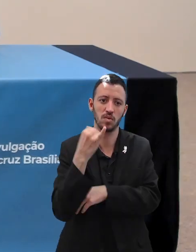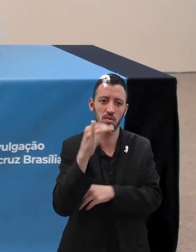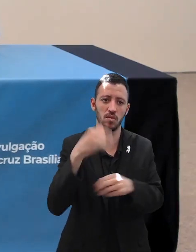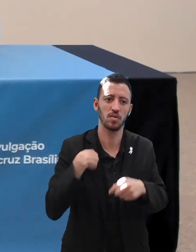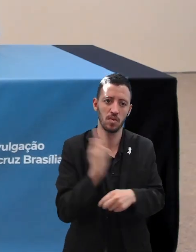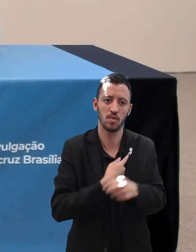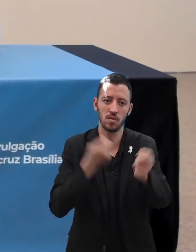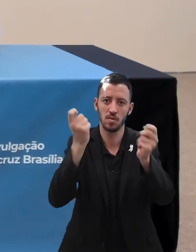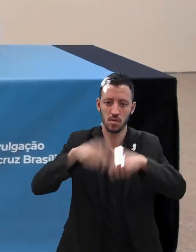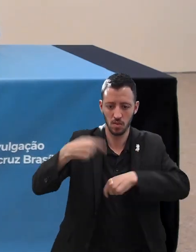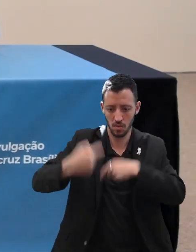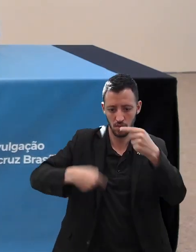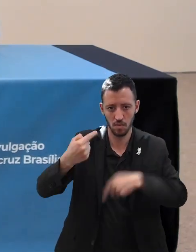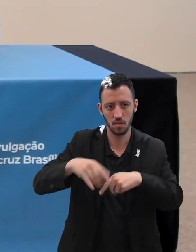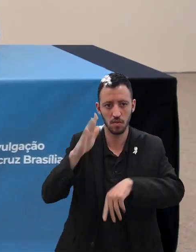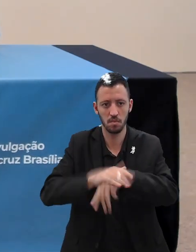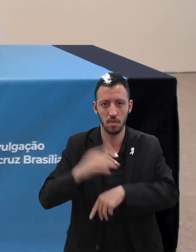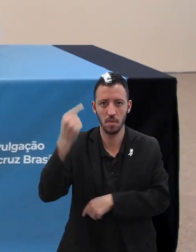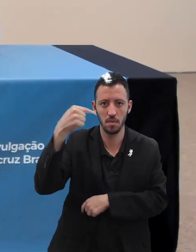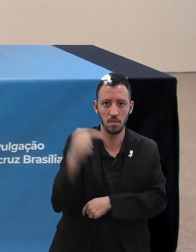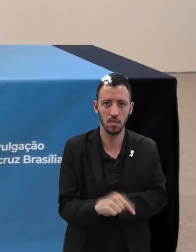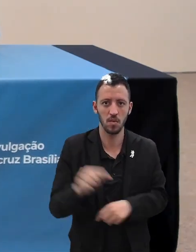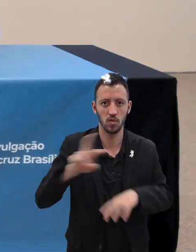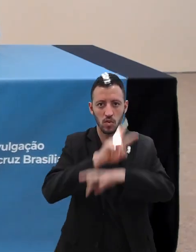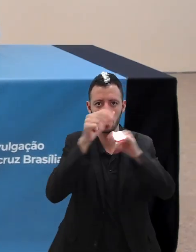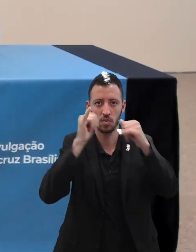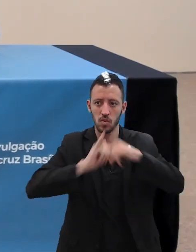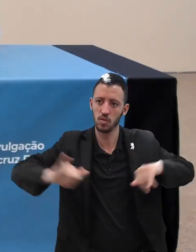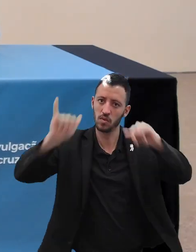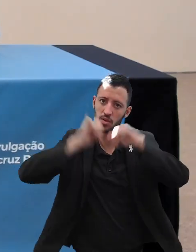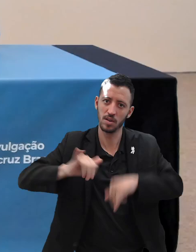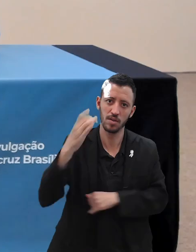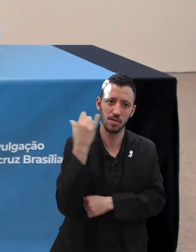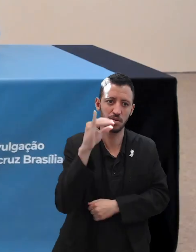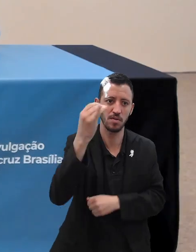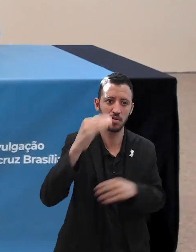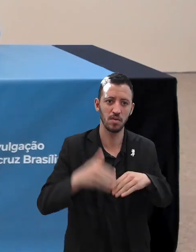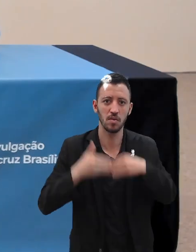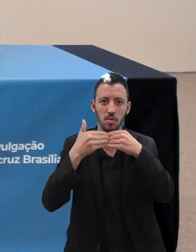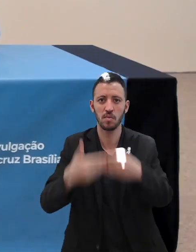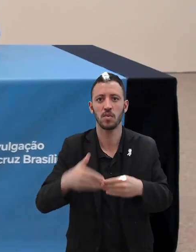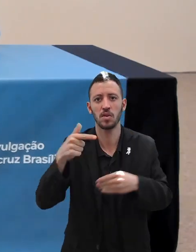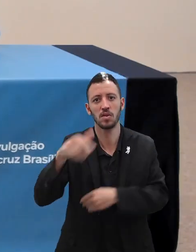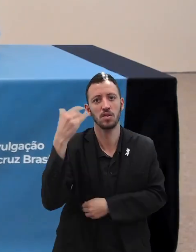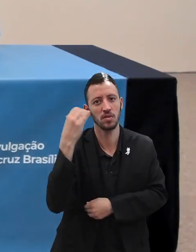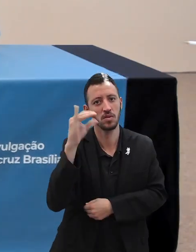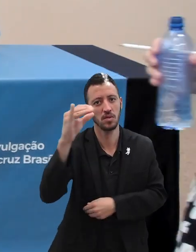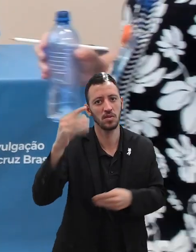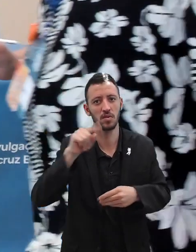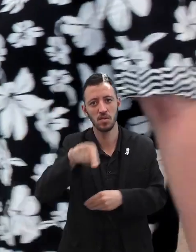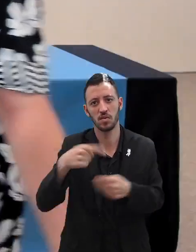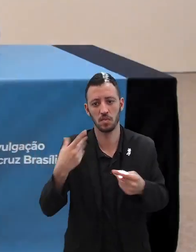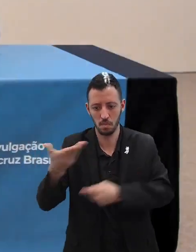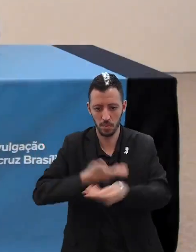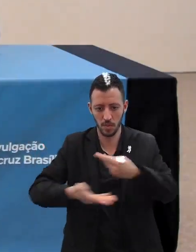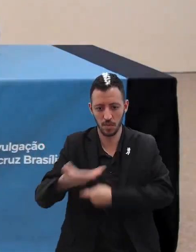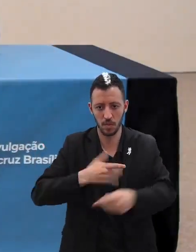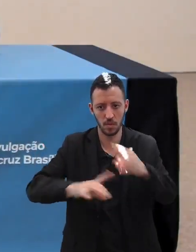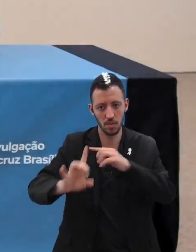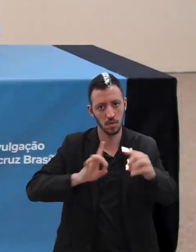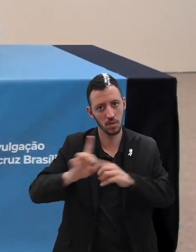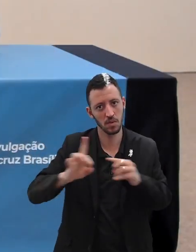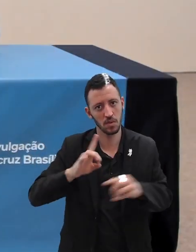pode prescindir de uma discussão mais aprofundada sobre divulgação científica. É por meio da divulgação científica que a ciência dialoga e